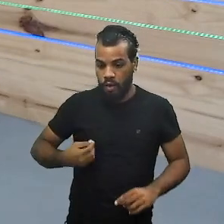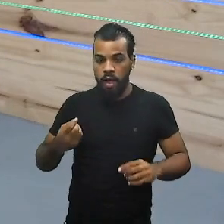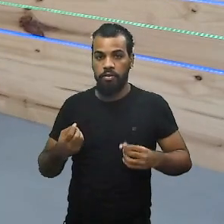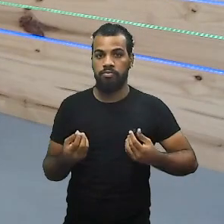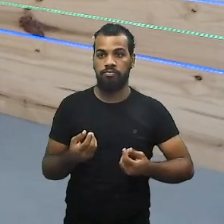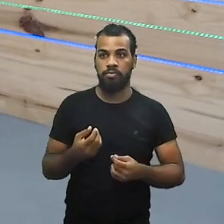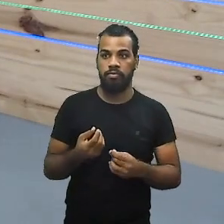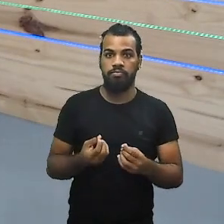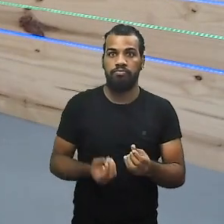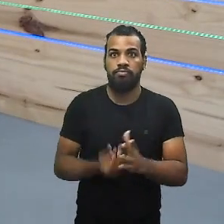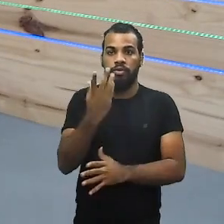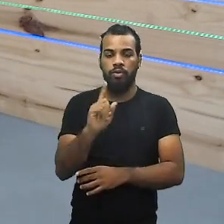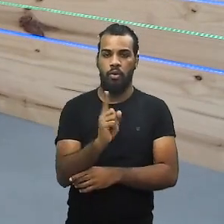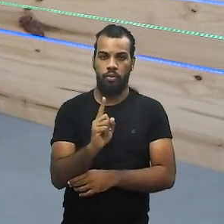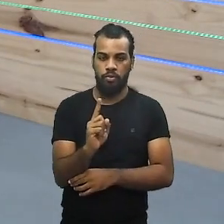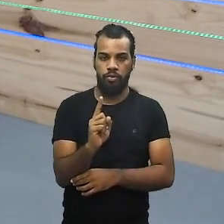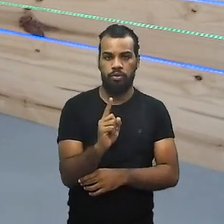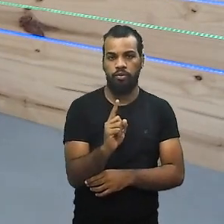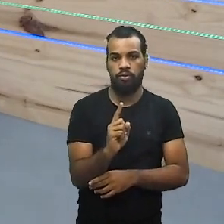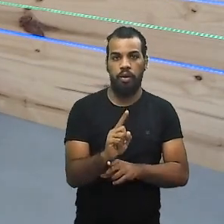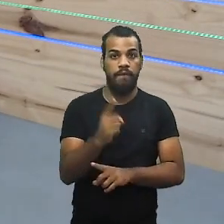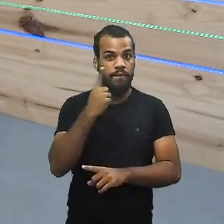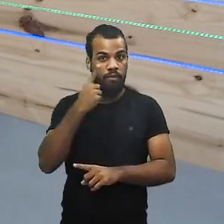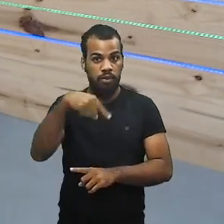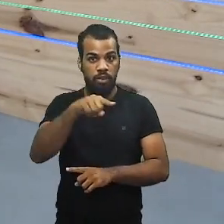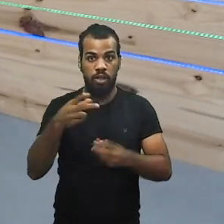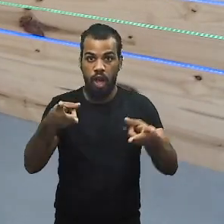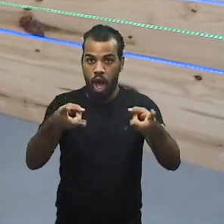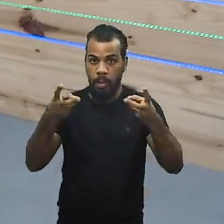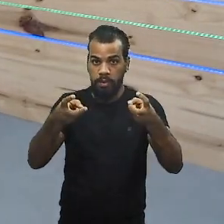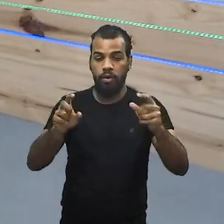Não é isso. Vejam como é que vocês vão ter que observar.